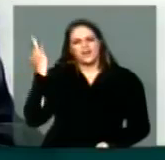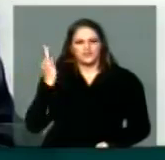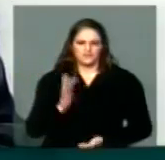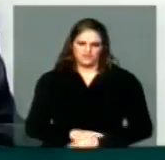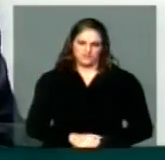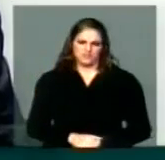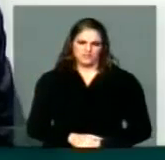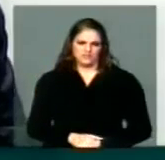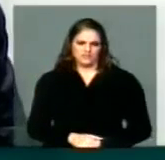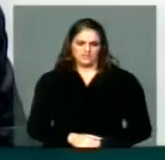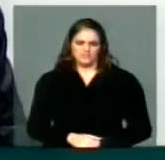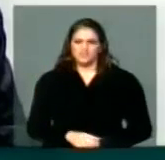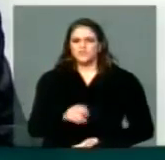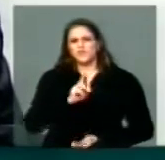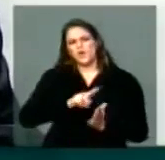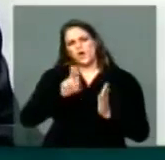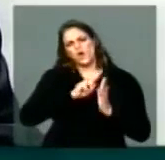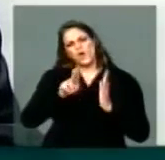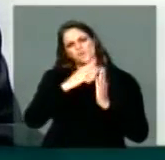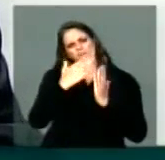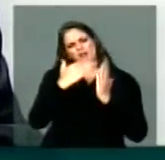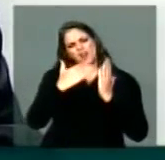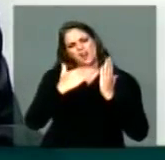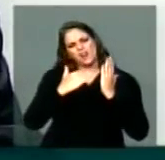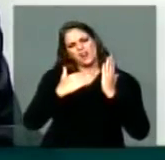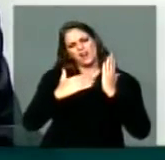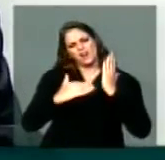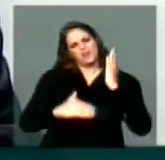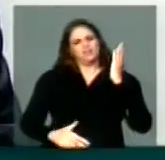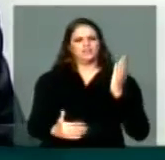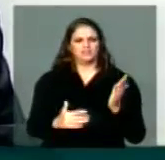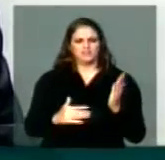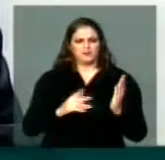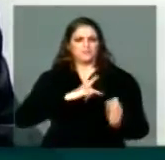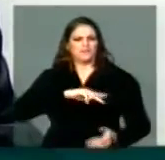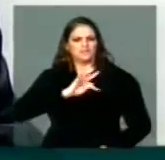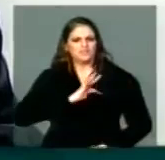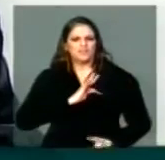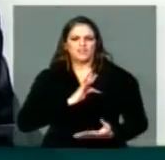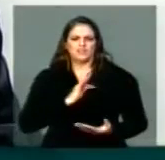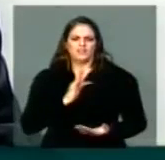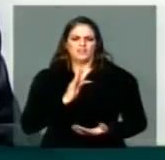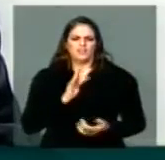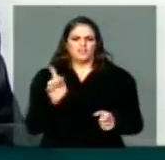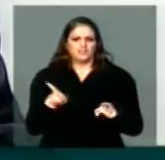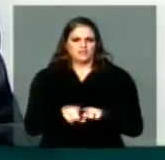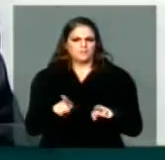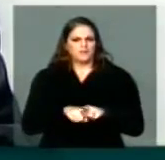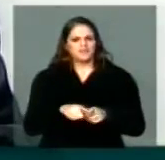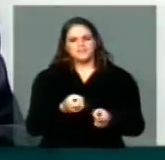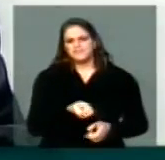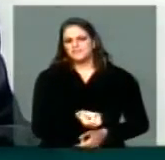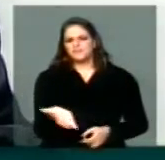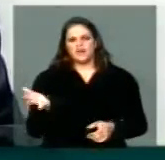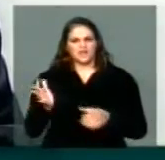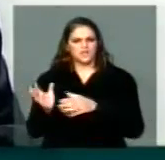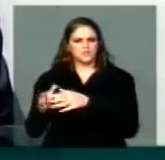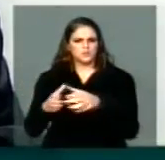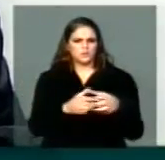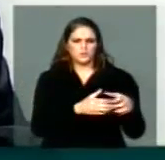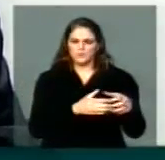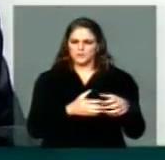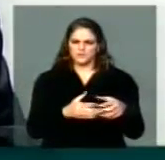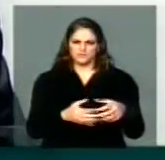Até aqui, são tantas. São tantas. É só do PT? Não, tem de vários partidos. Estou citando apenas do PT.